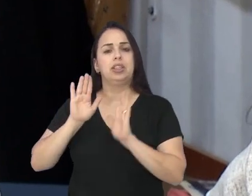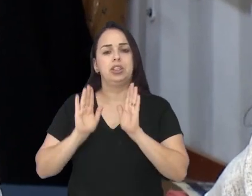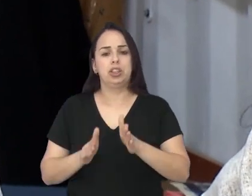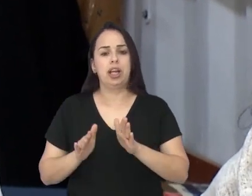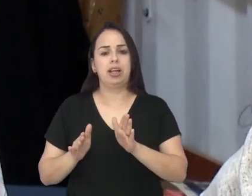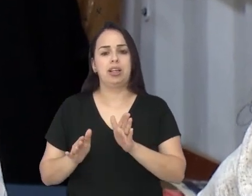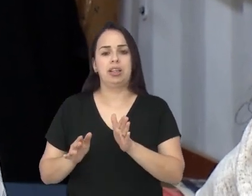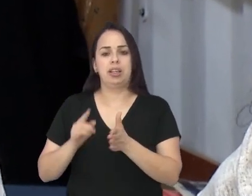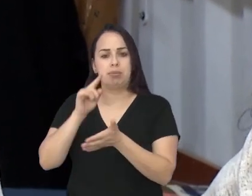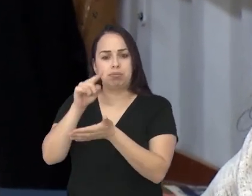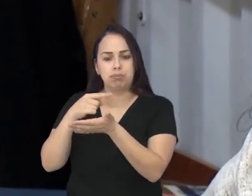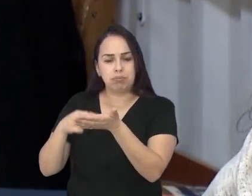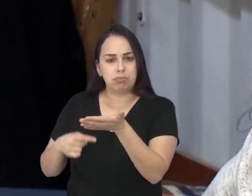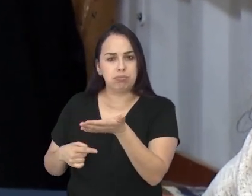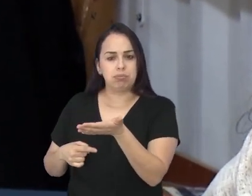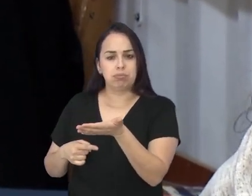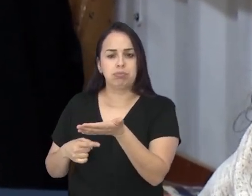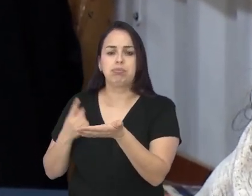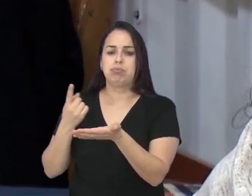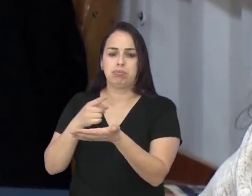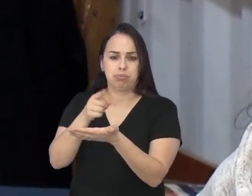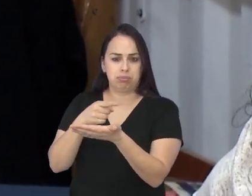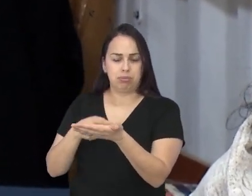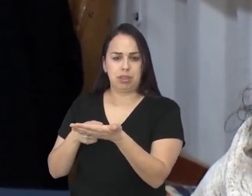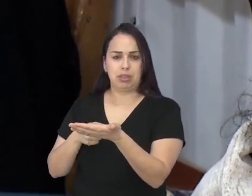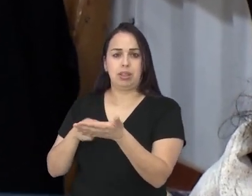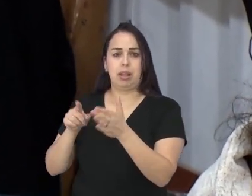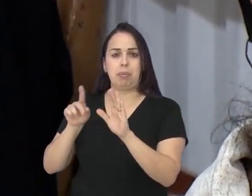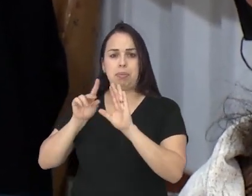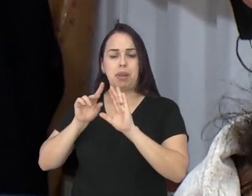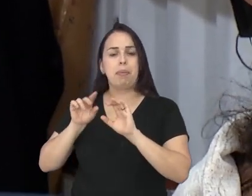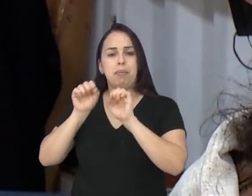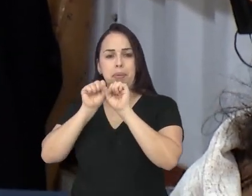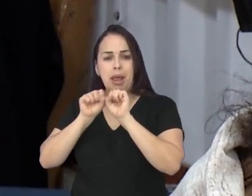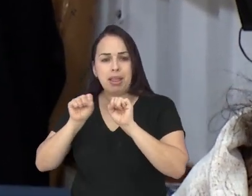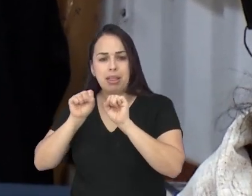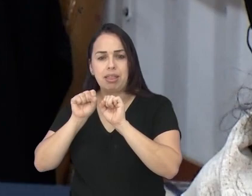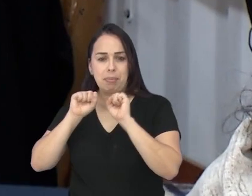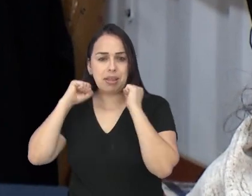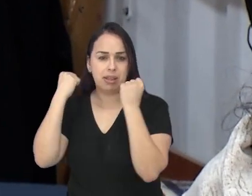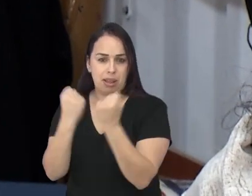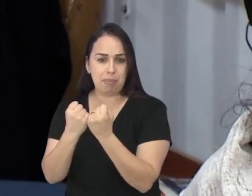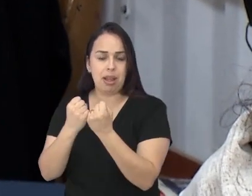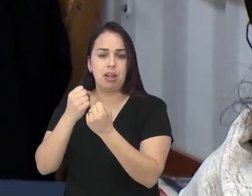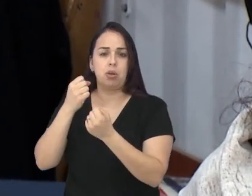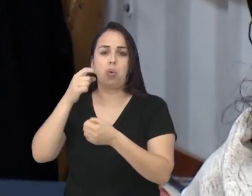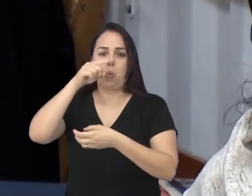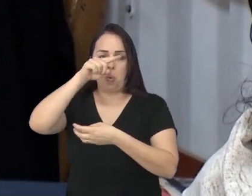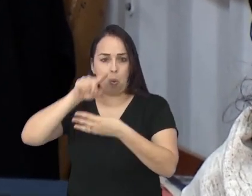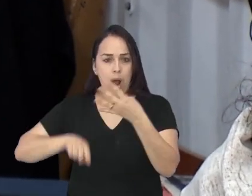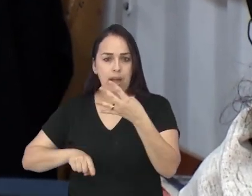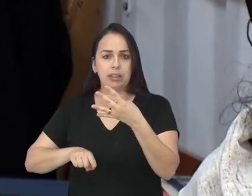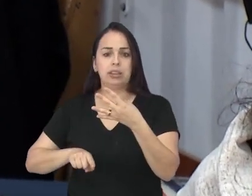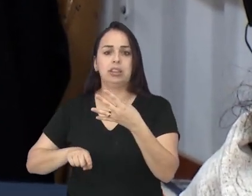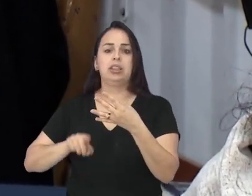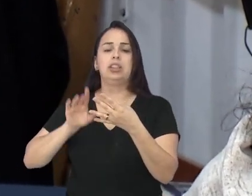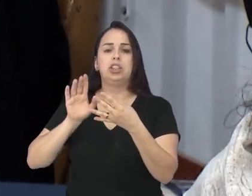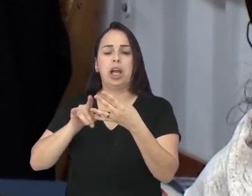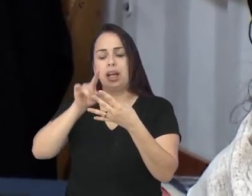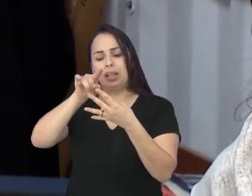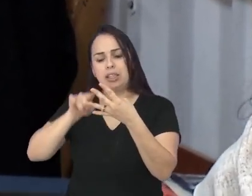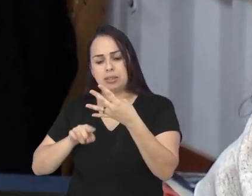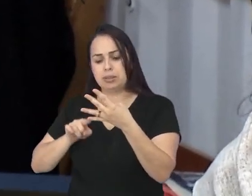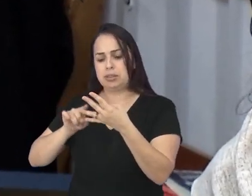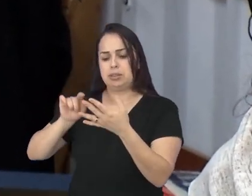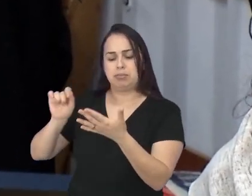o Conspiratio, que é um seminário, né? Uma coisa de 4 edições, a gente costurou até a 3ª edição,